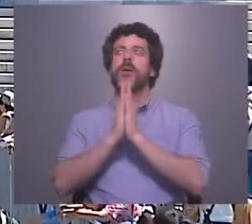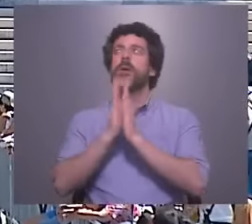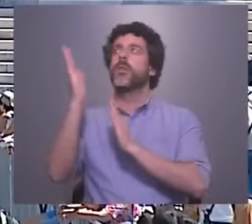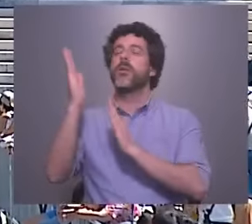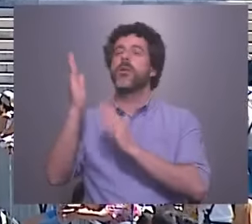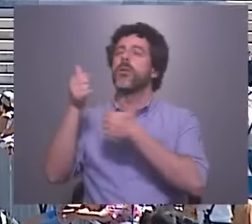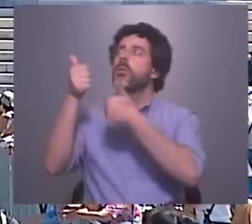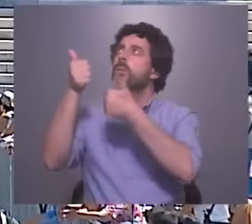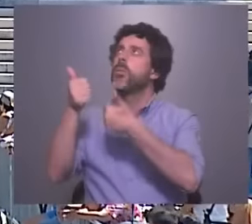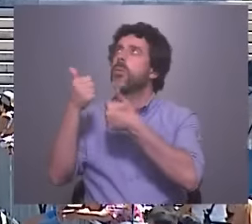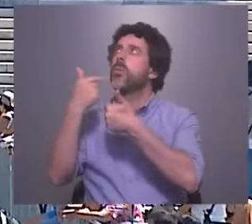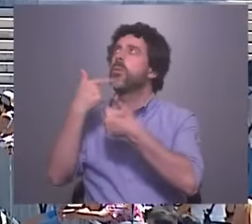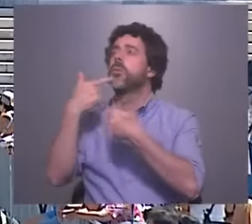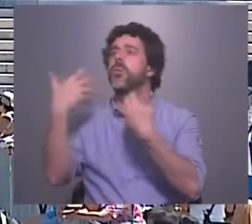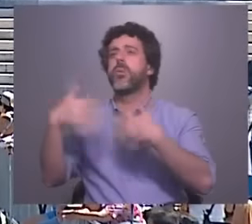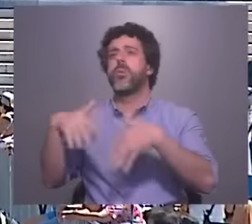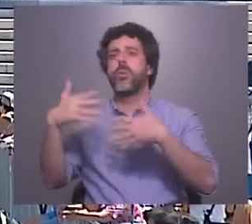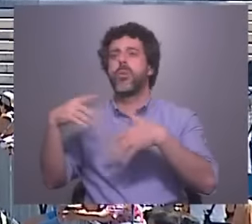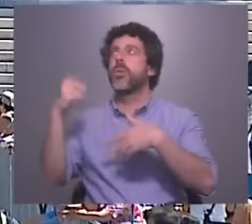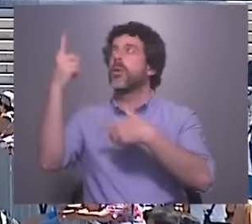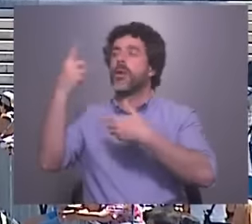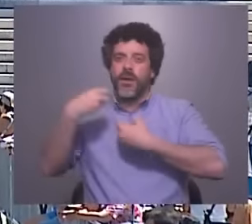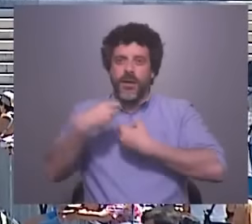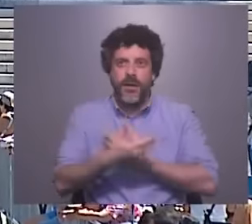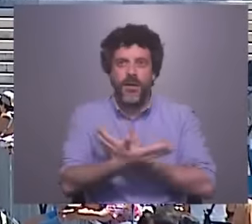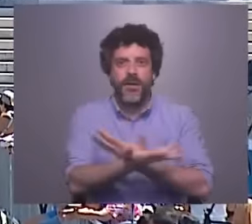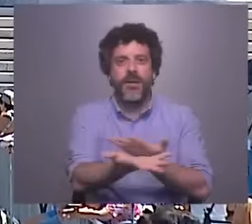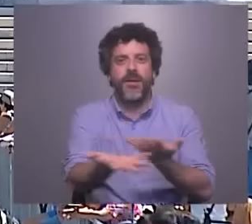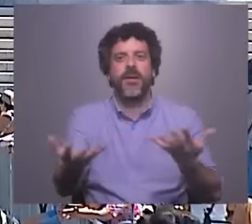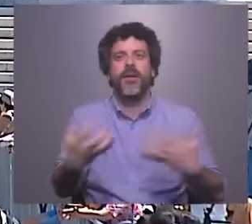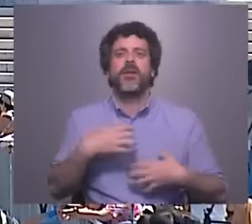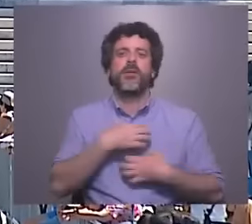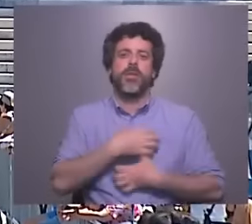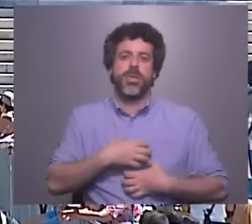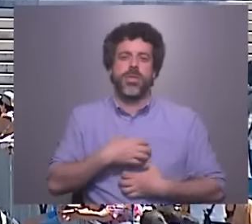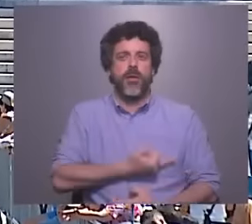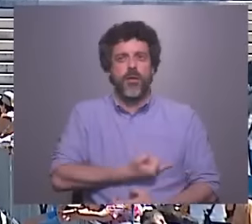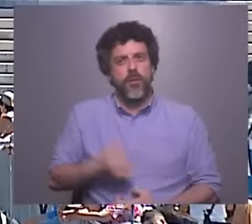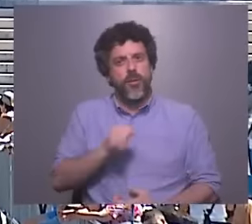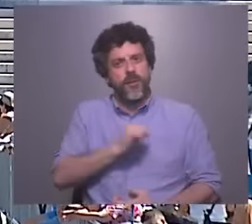Saciai, Senhor, a nossa fome.